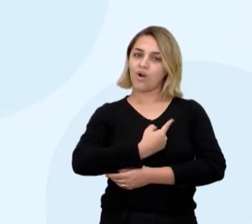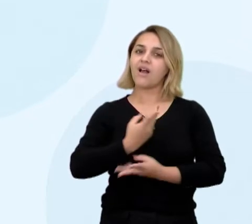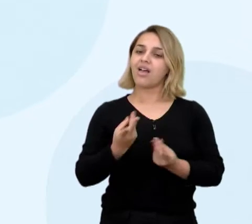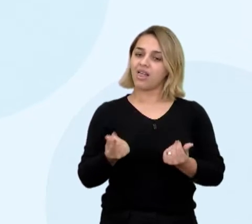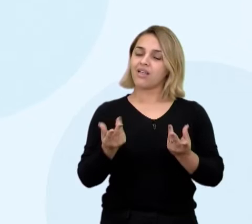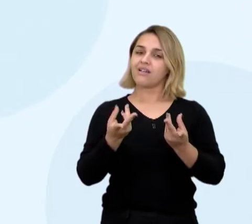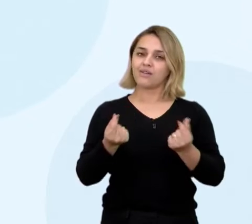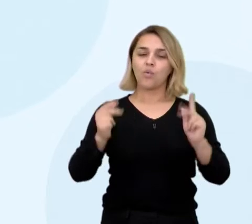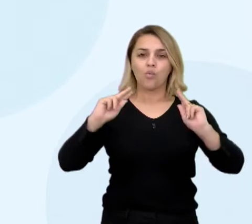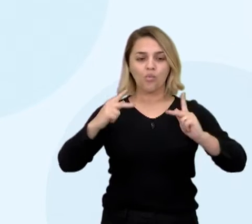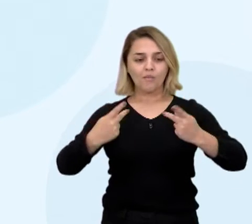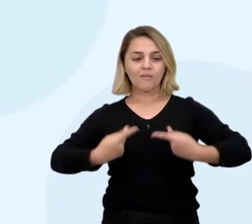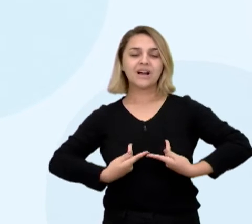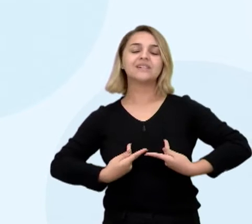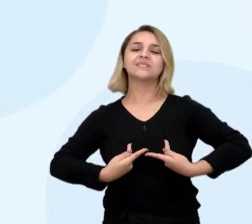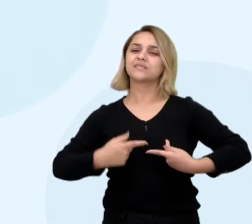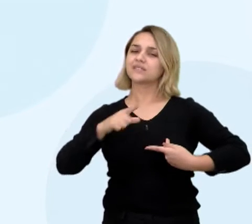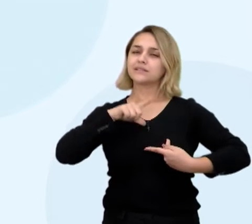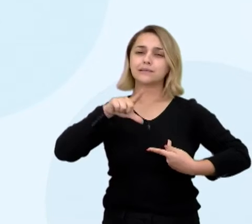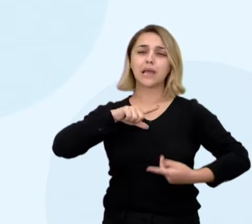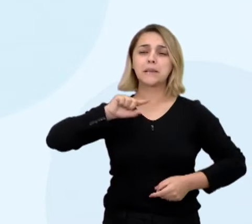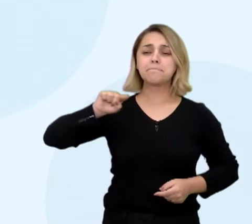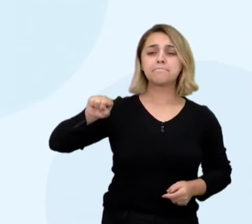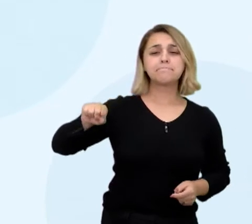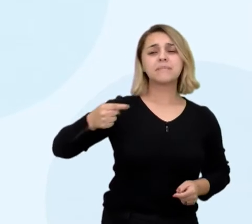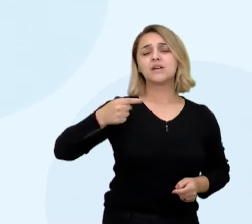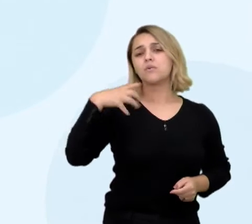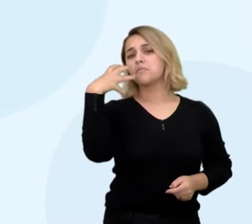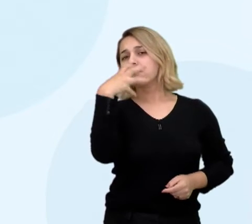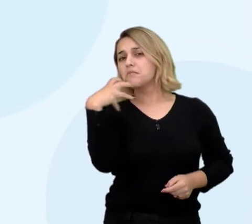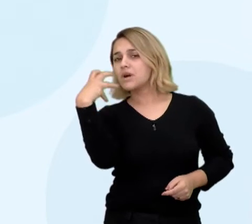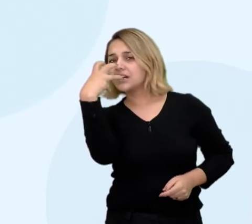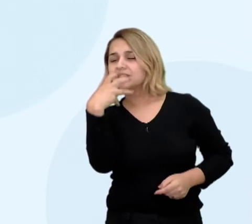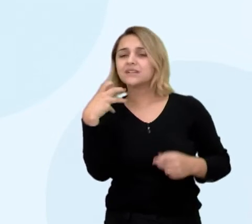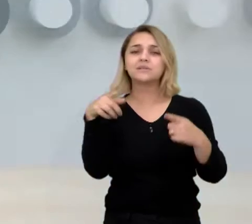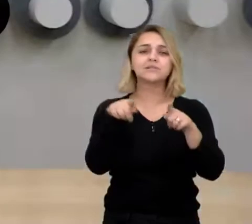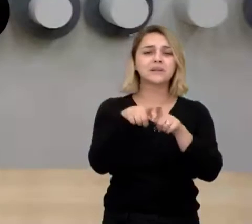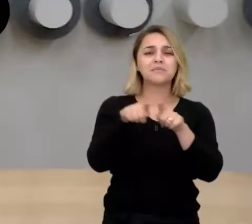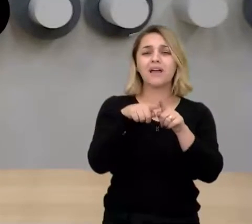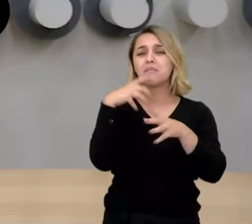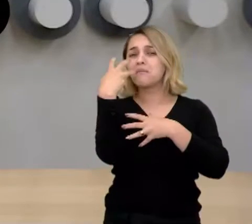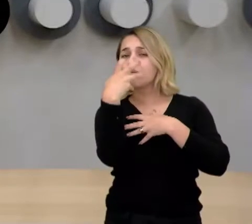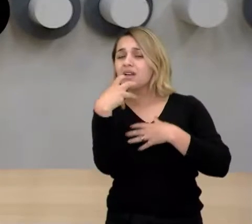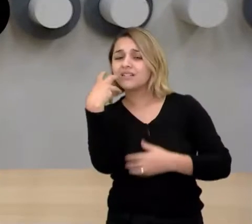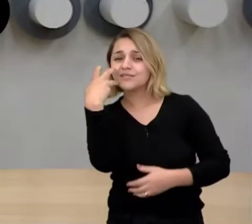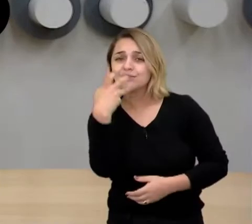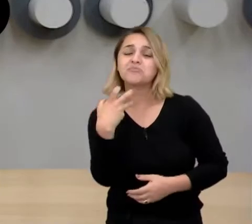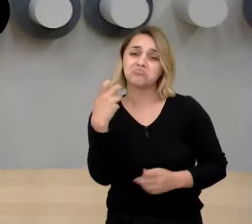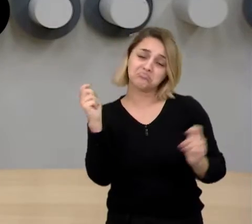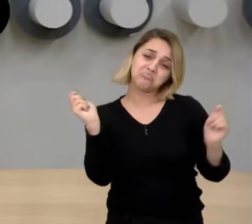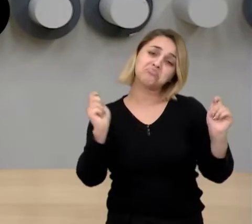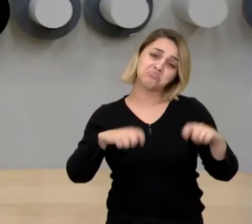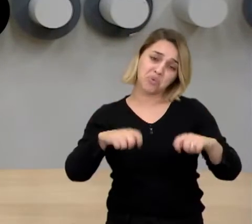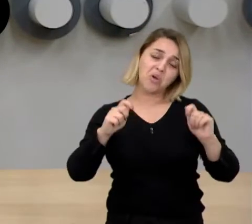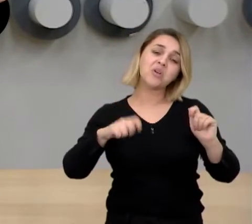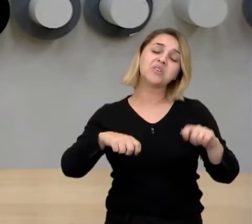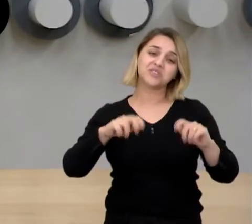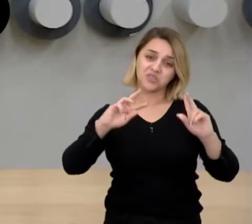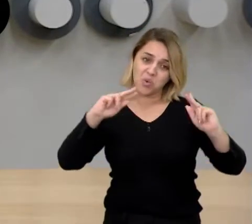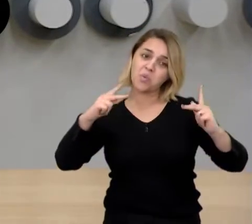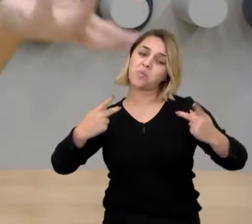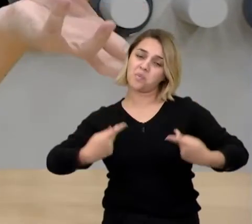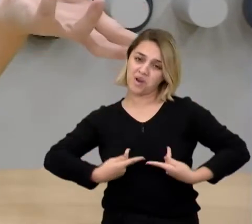tornam-se sujeitos a 1000 paixões. E as paixões podem fazer com que os seres